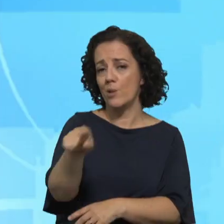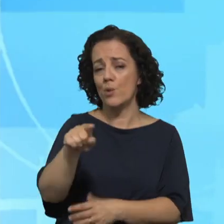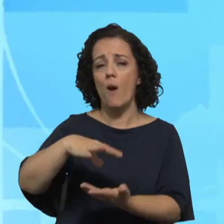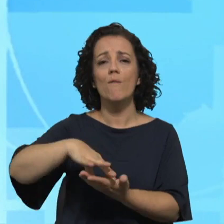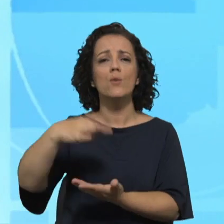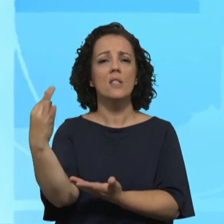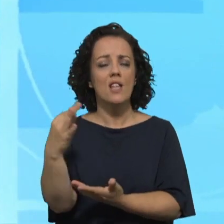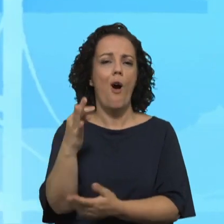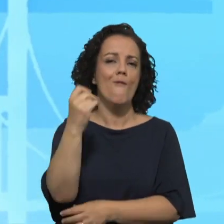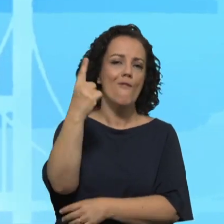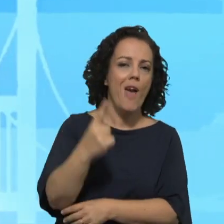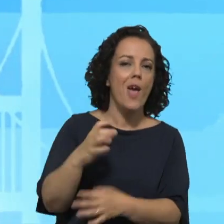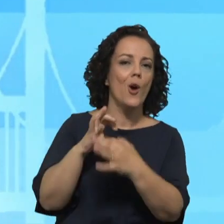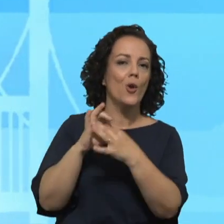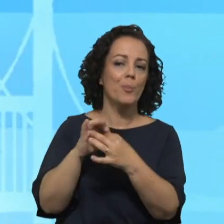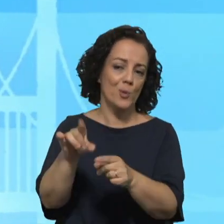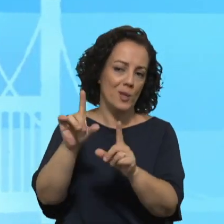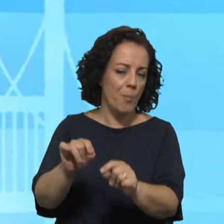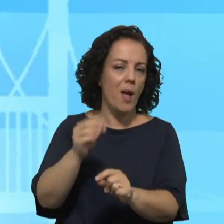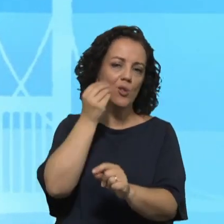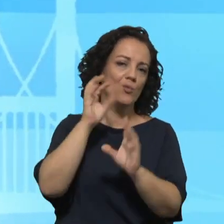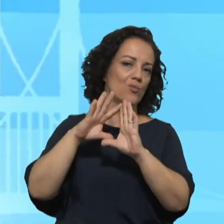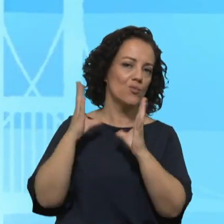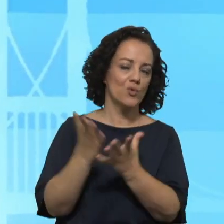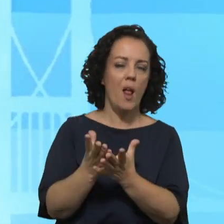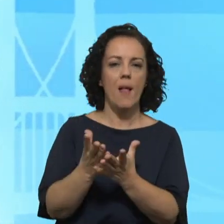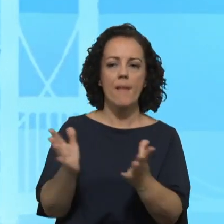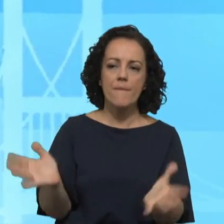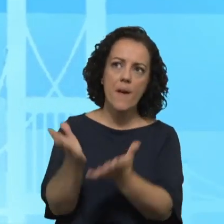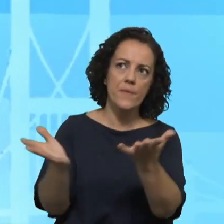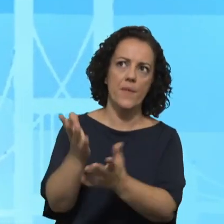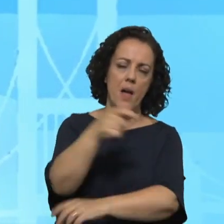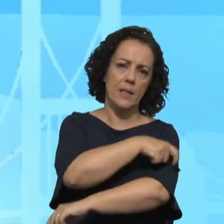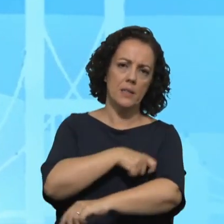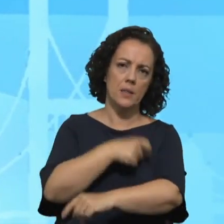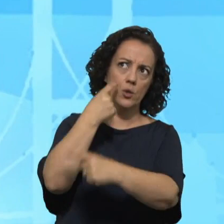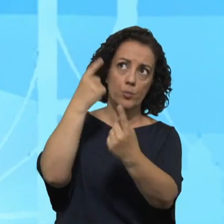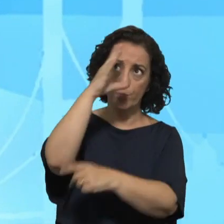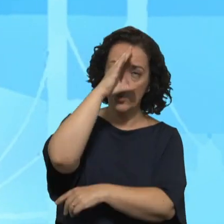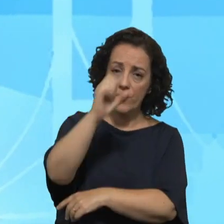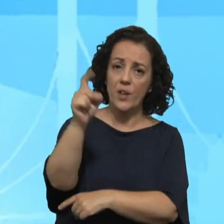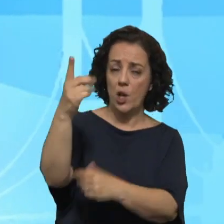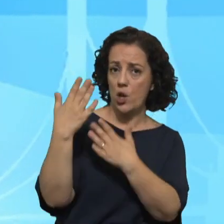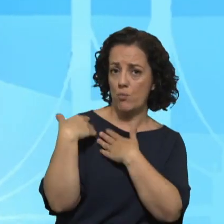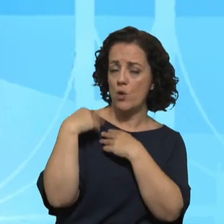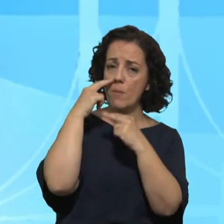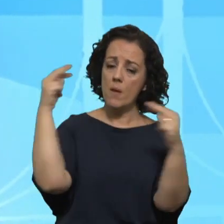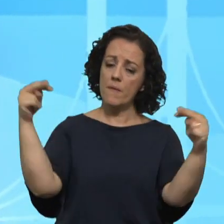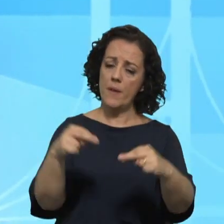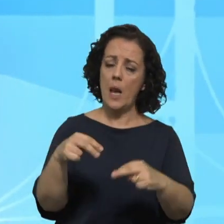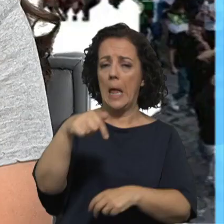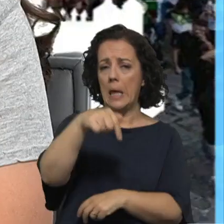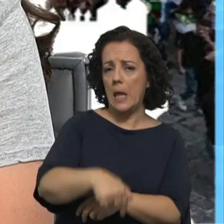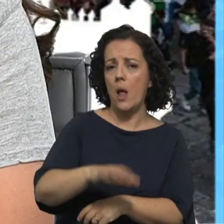Cooperação, no sentido de estimular nas entidades públicas e que têm responsabilidades de governo, quer seja aqui, quer